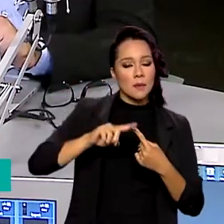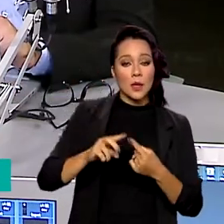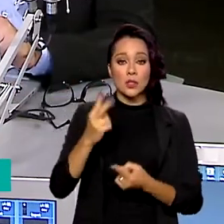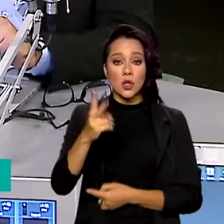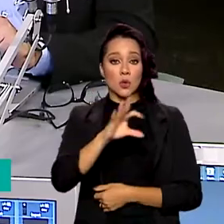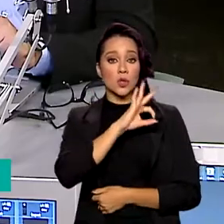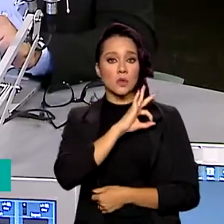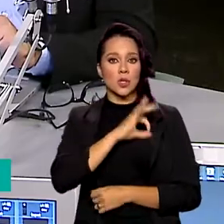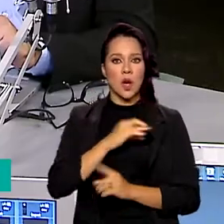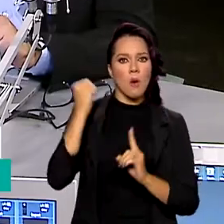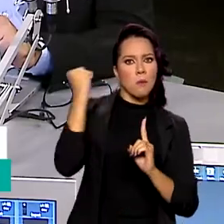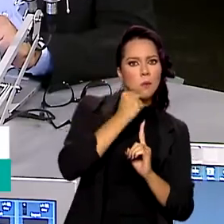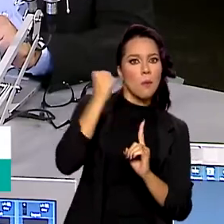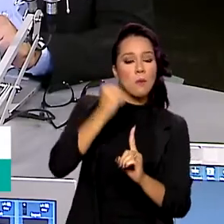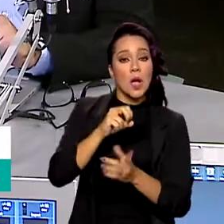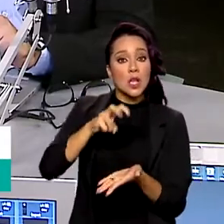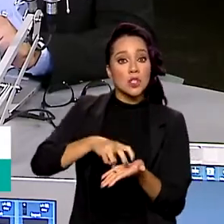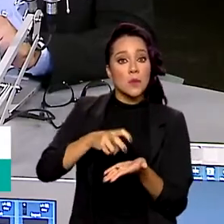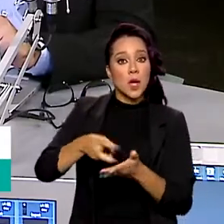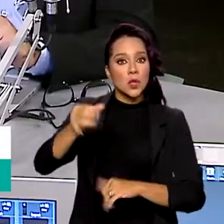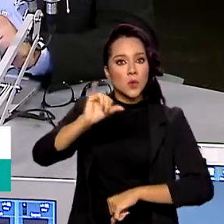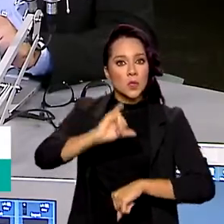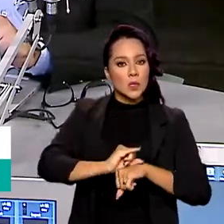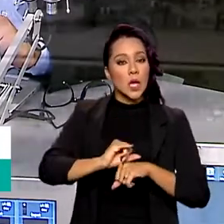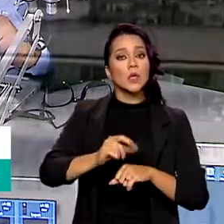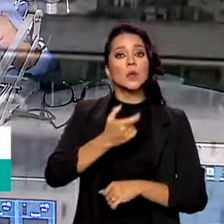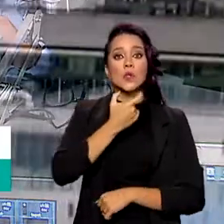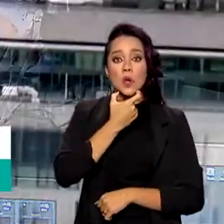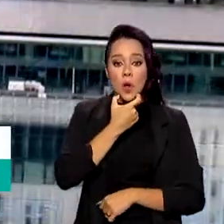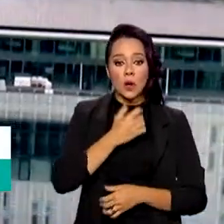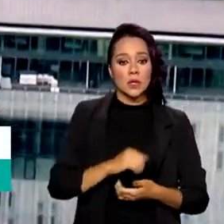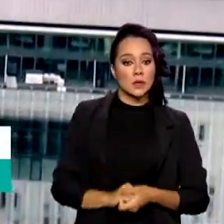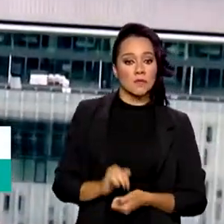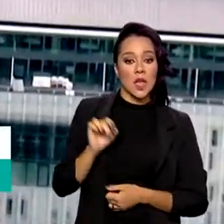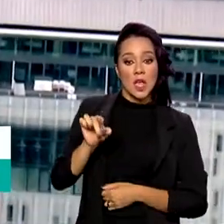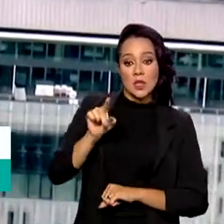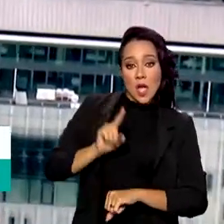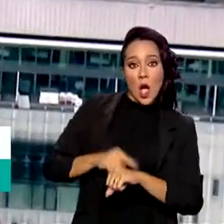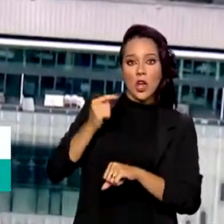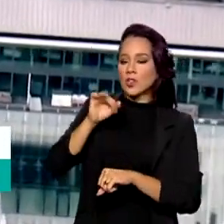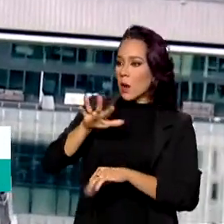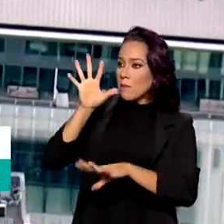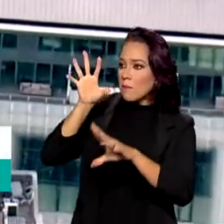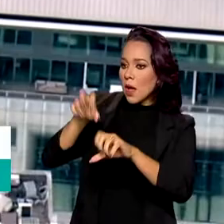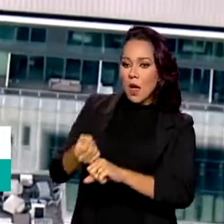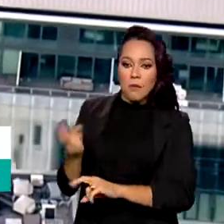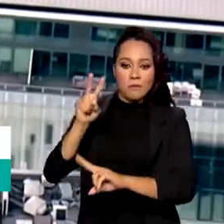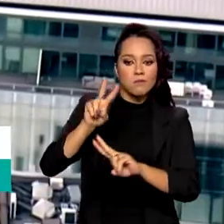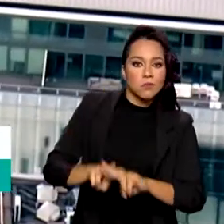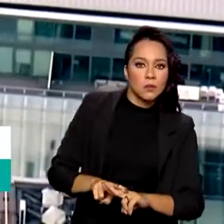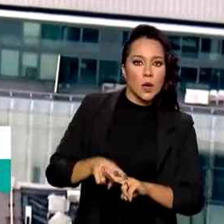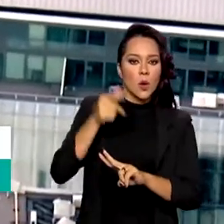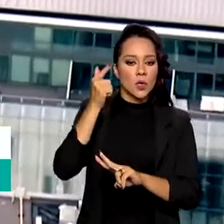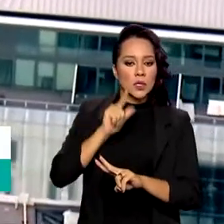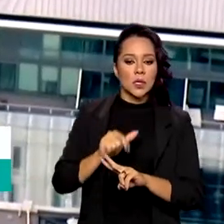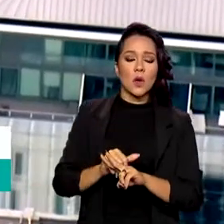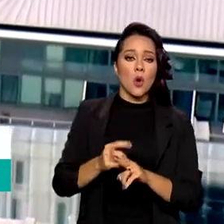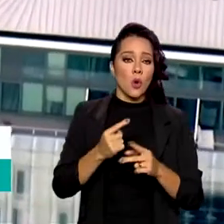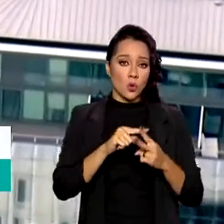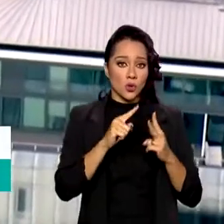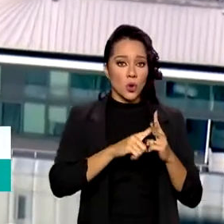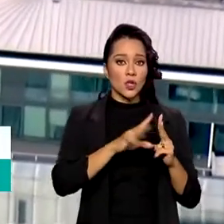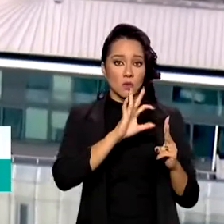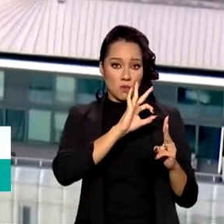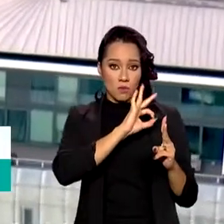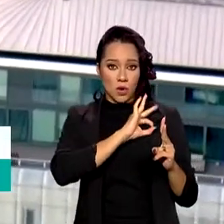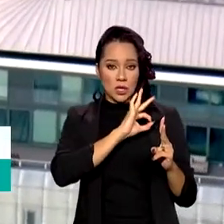policiais foram esfaqueados nesta manhã no centro de Londres o agressor foi imediatamente detido e os Agentes hospitalizados